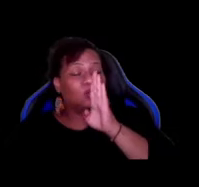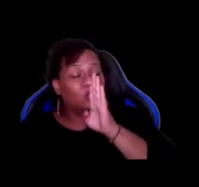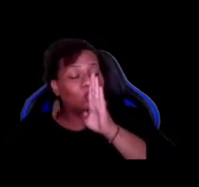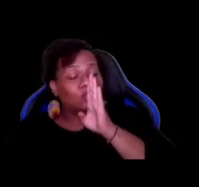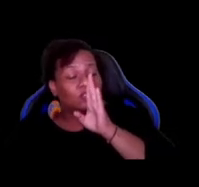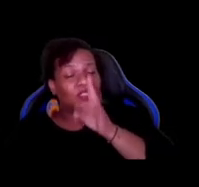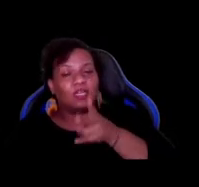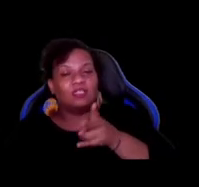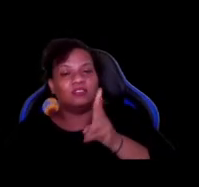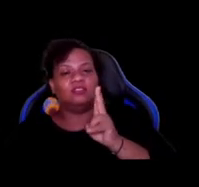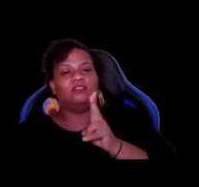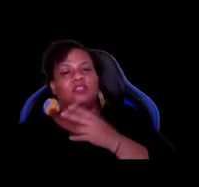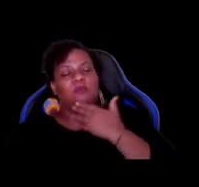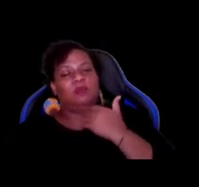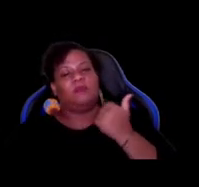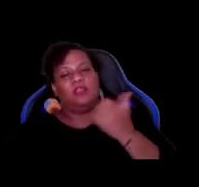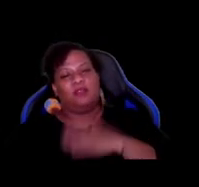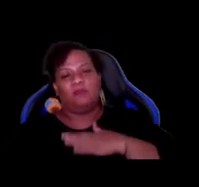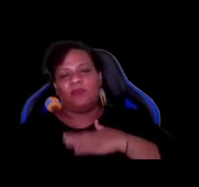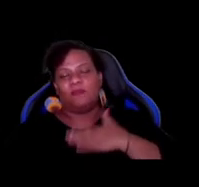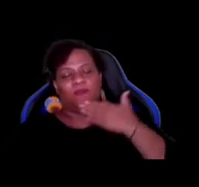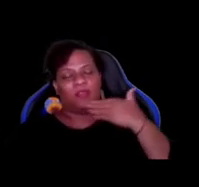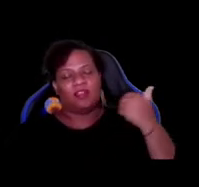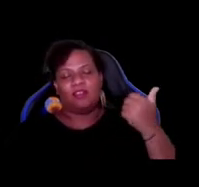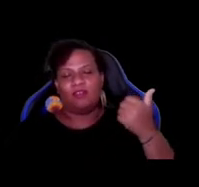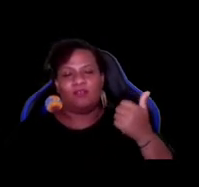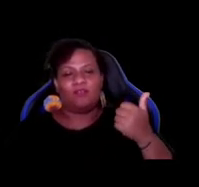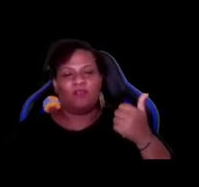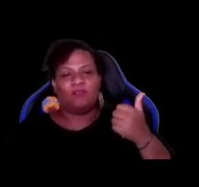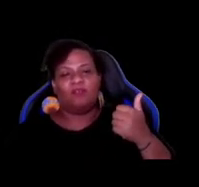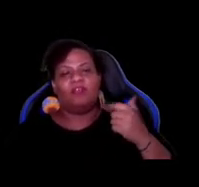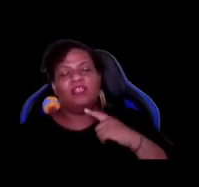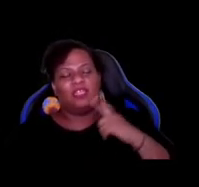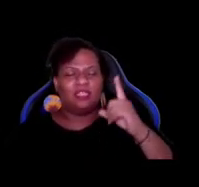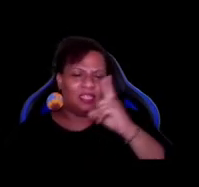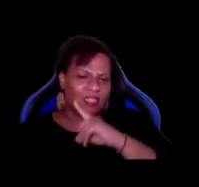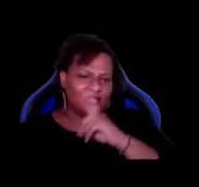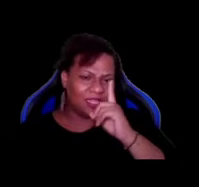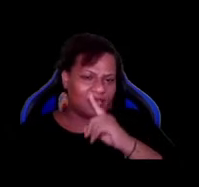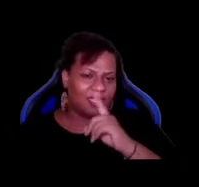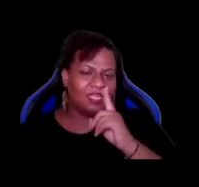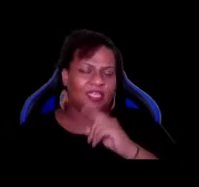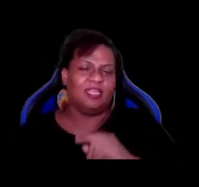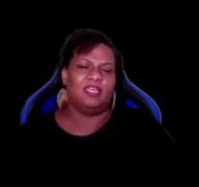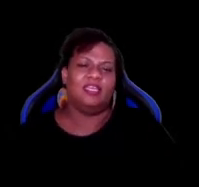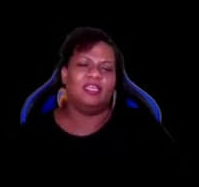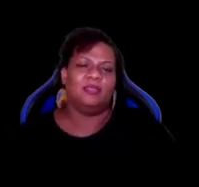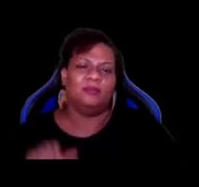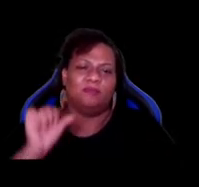maior para mim. Uhum. Né? Mesmo com todas as andanças, mesmo com